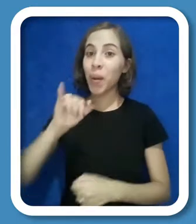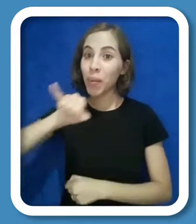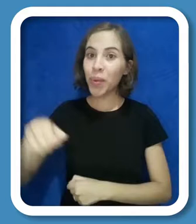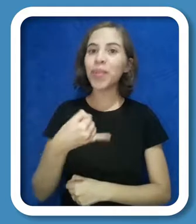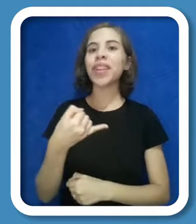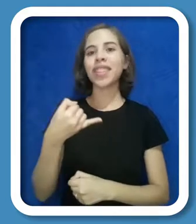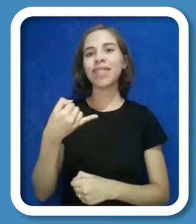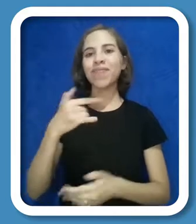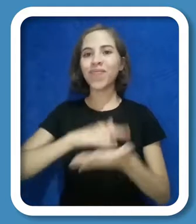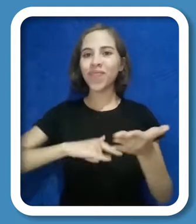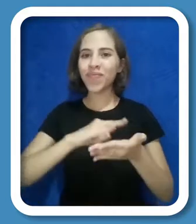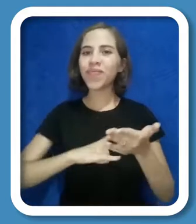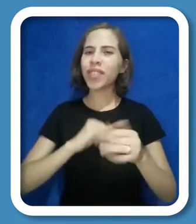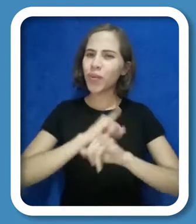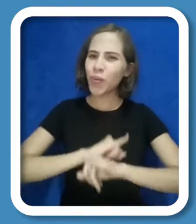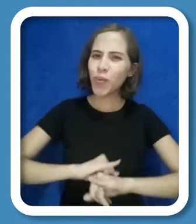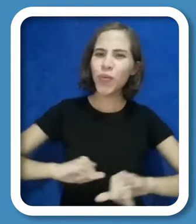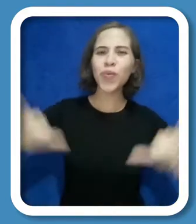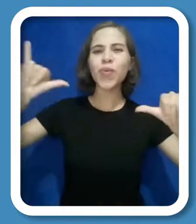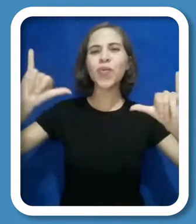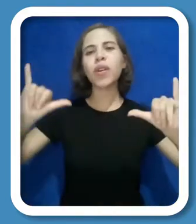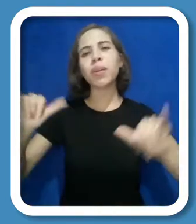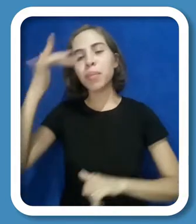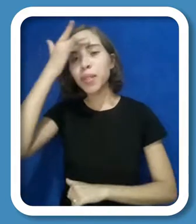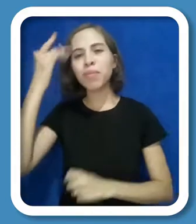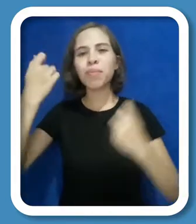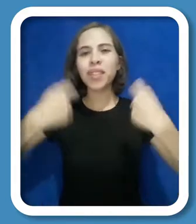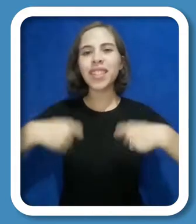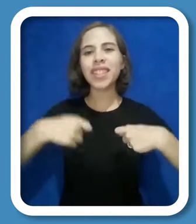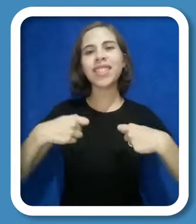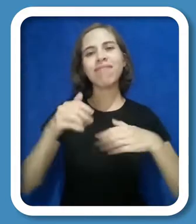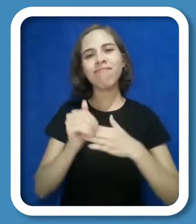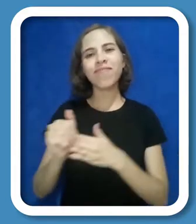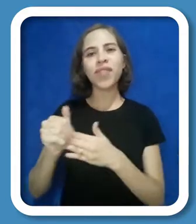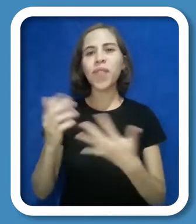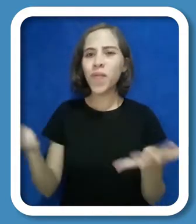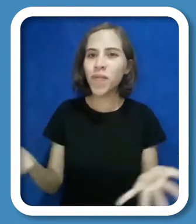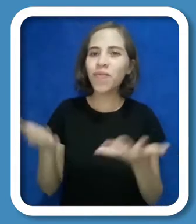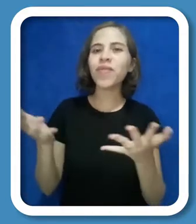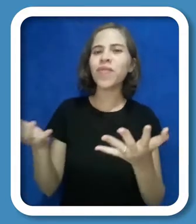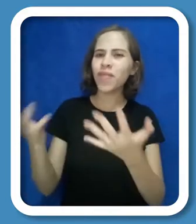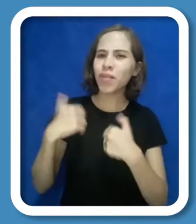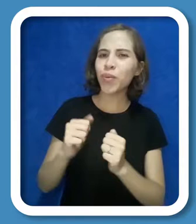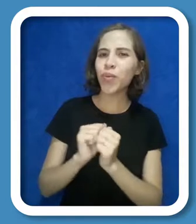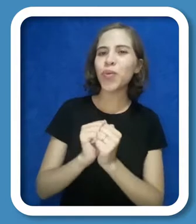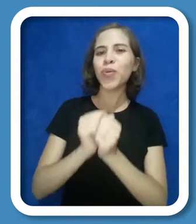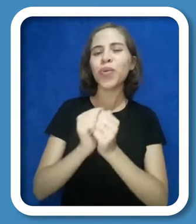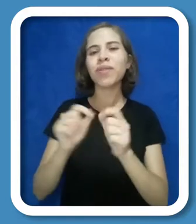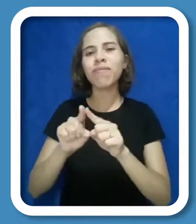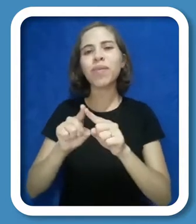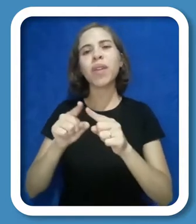Aproveite o material e divulgue para aqueles que precisam dessa orientação. Vamos contribuir para que a Universidade de